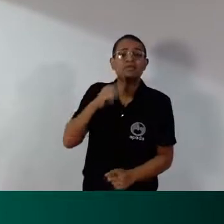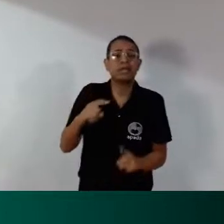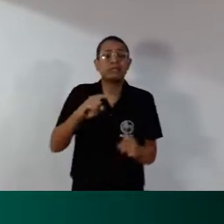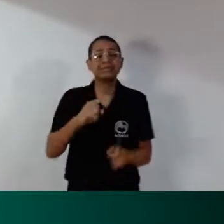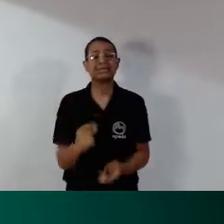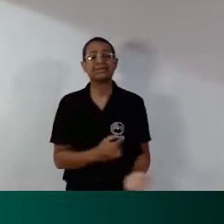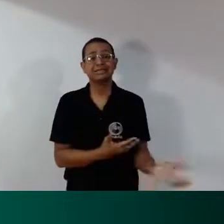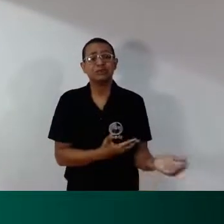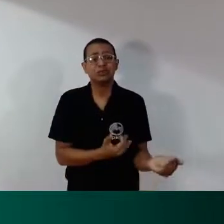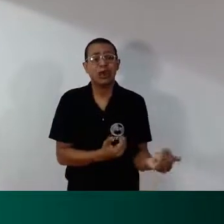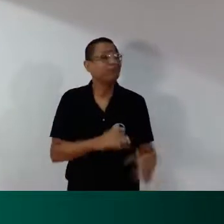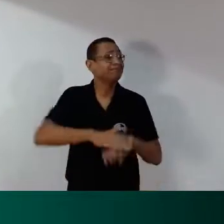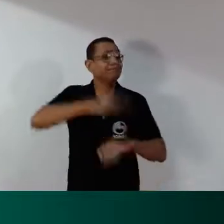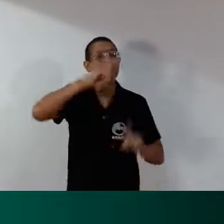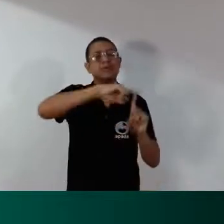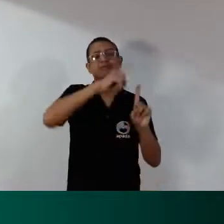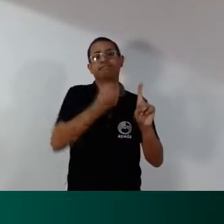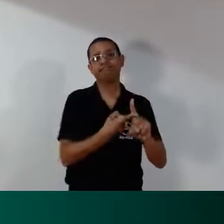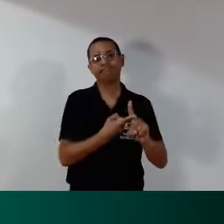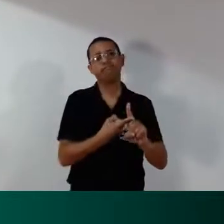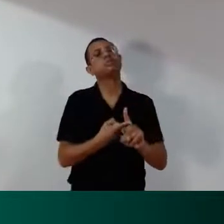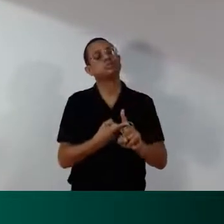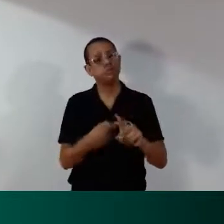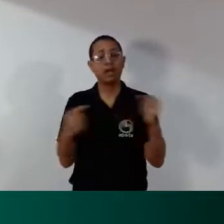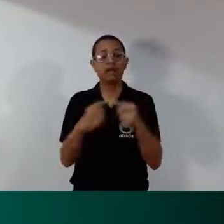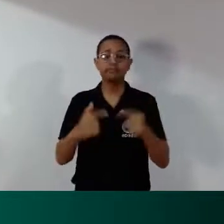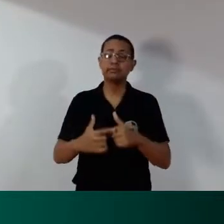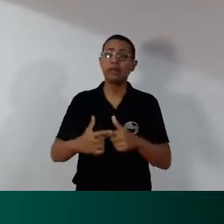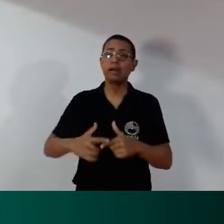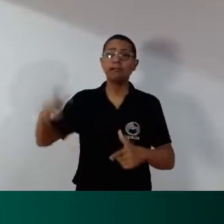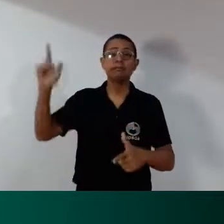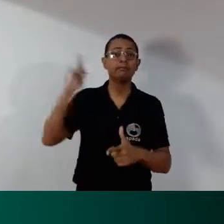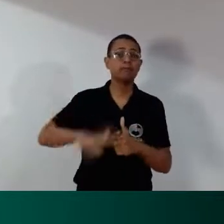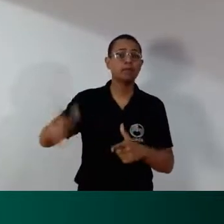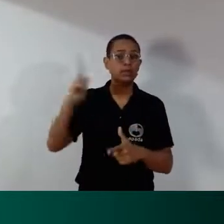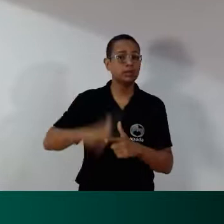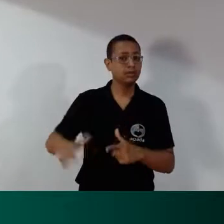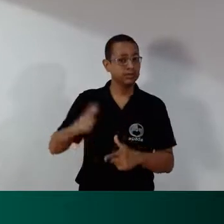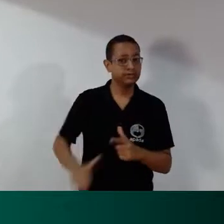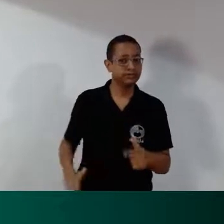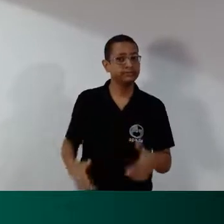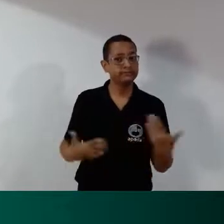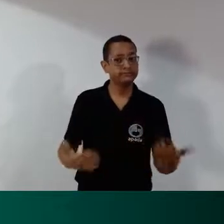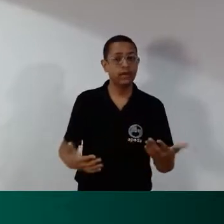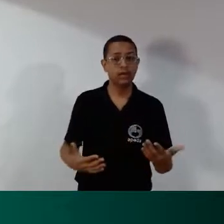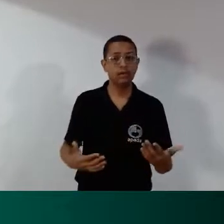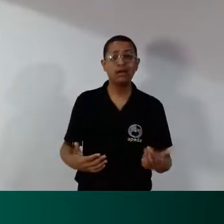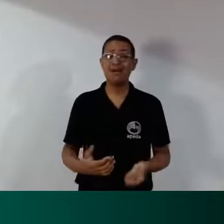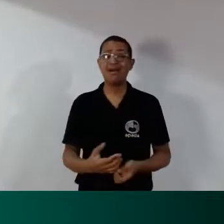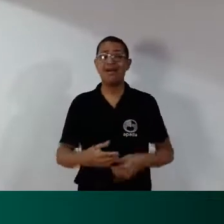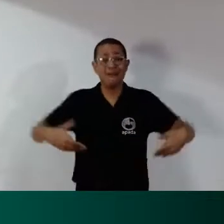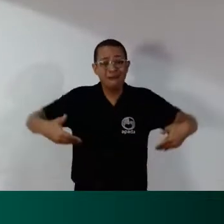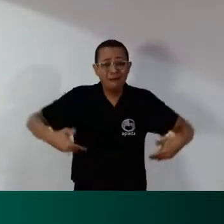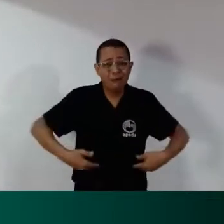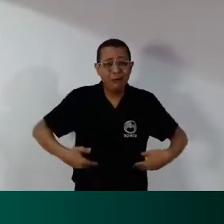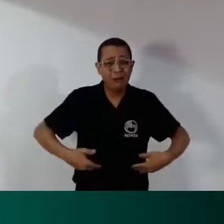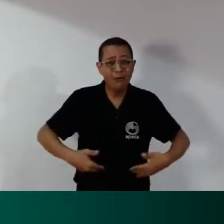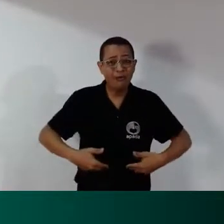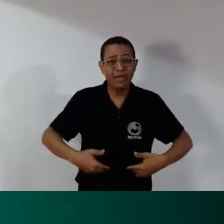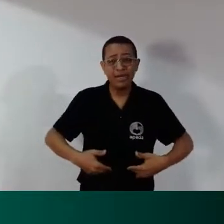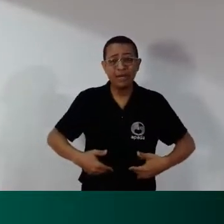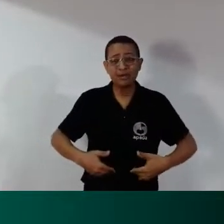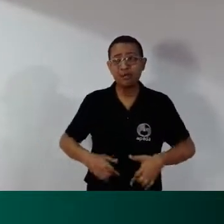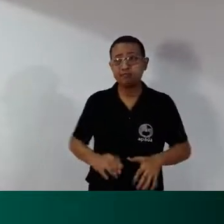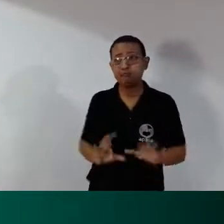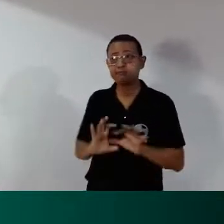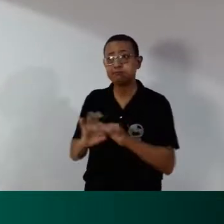isso vai virar um problema crônico também a fome ela vai atravessando todos esses esses problemas e não